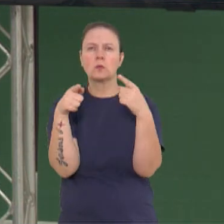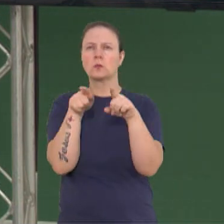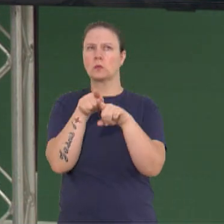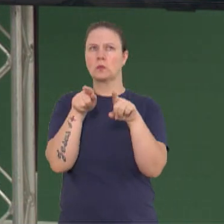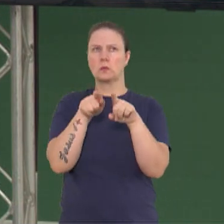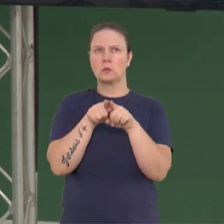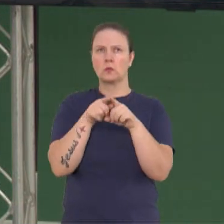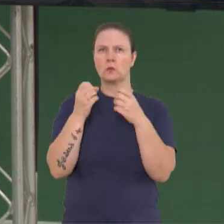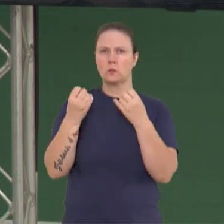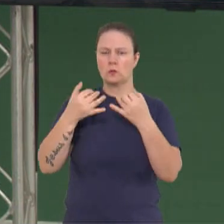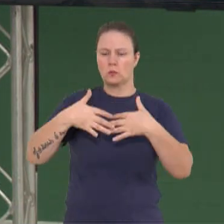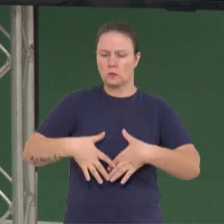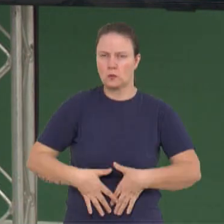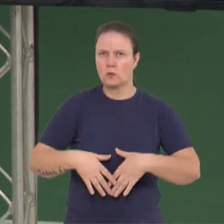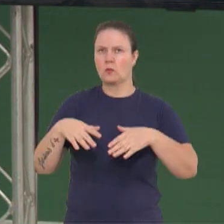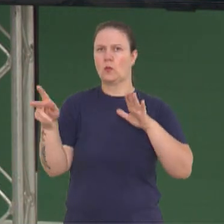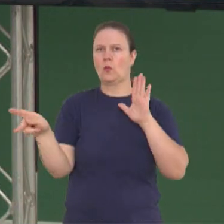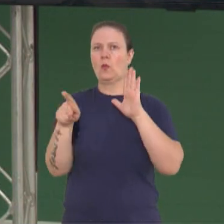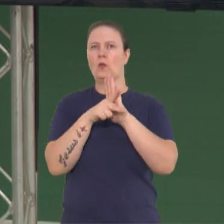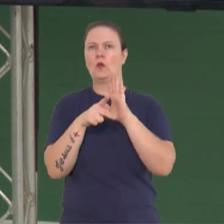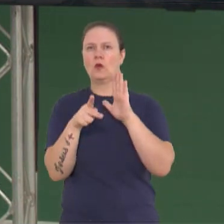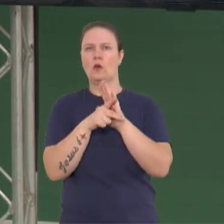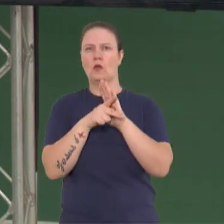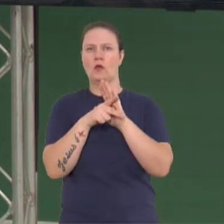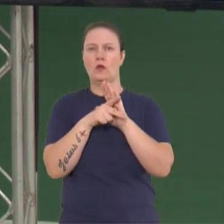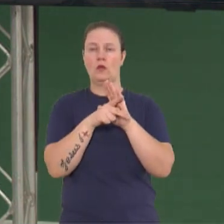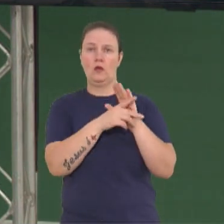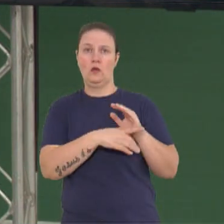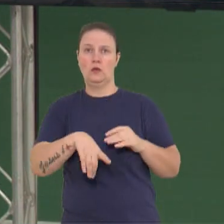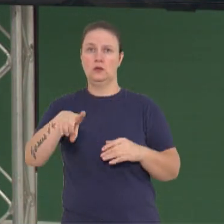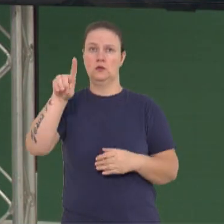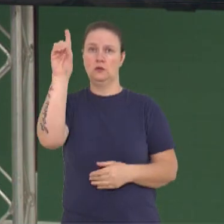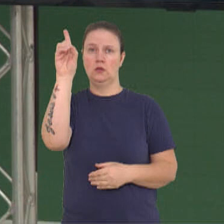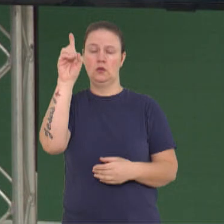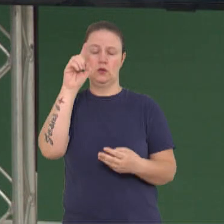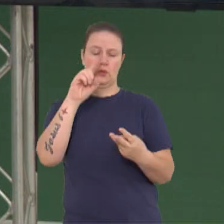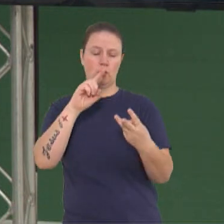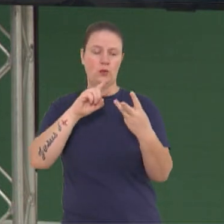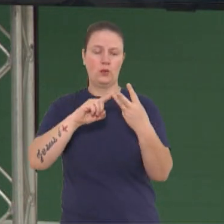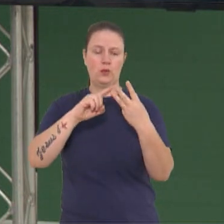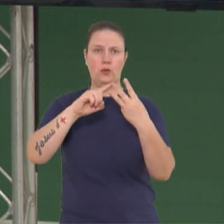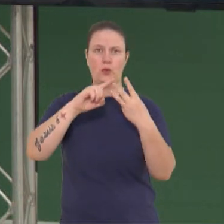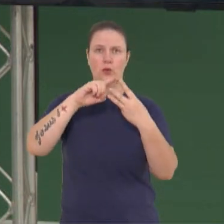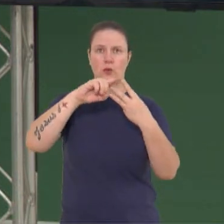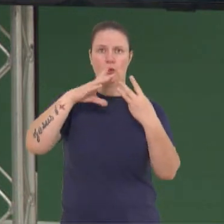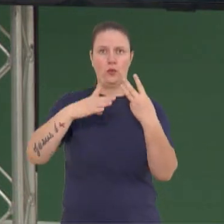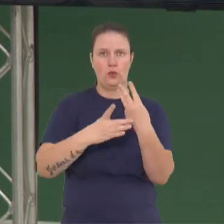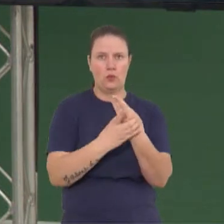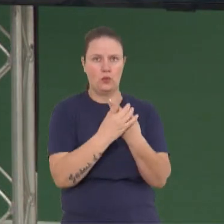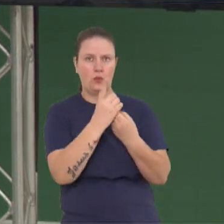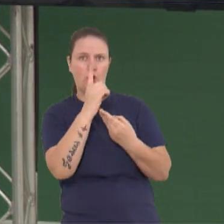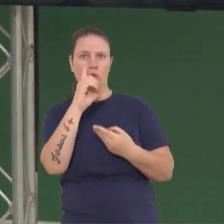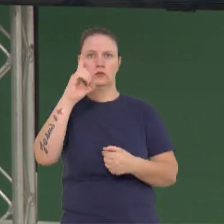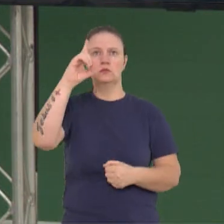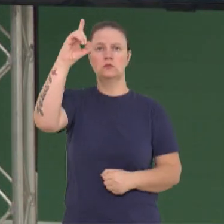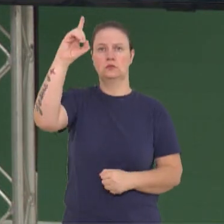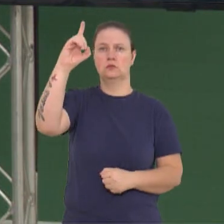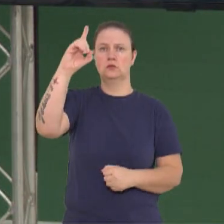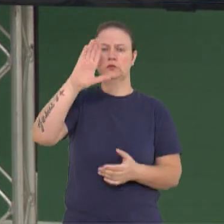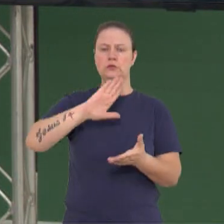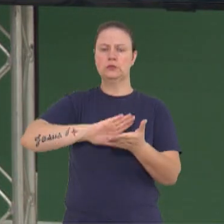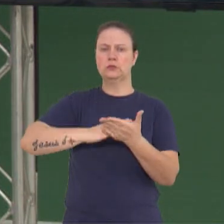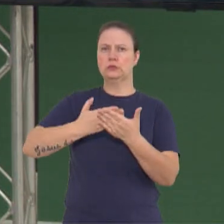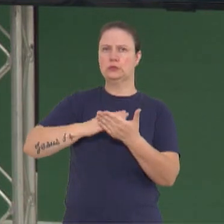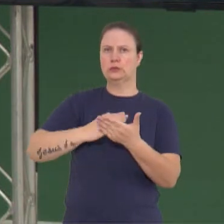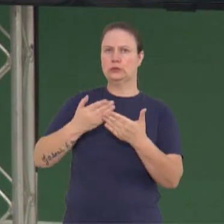da dialética de Heráclito, na própria concepção da Trindade. Então vejam, O Hegel está interpretando o Heráclito de acordo